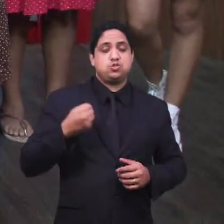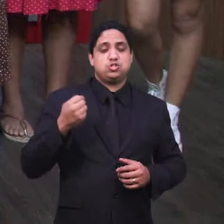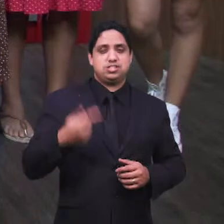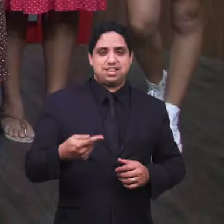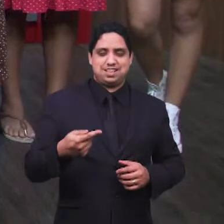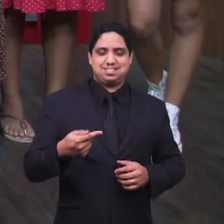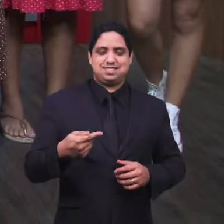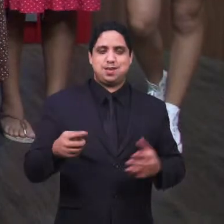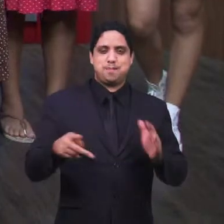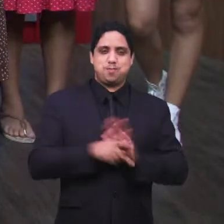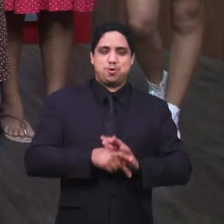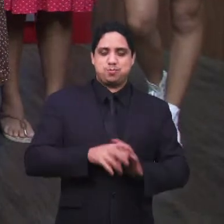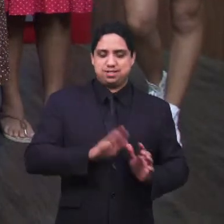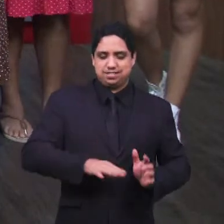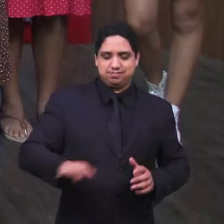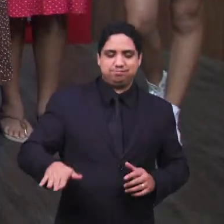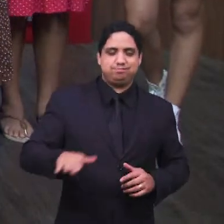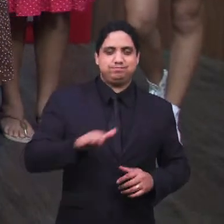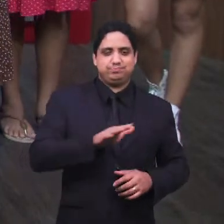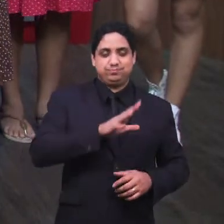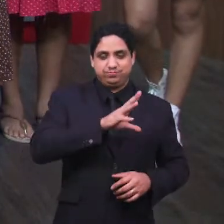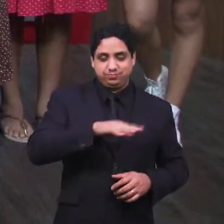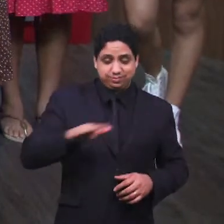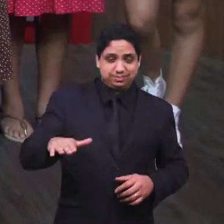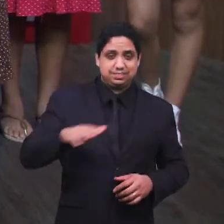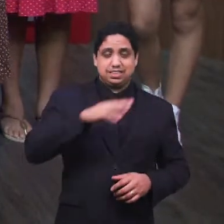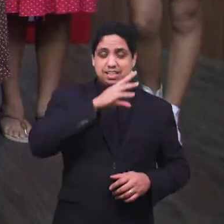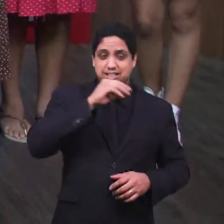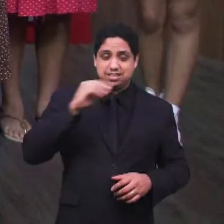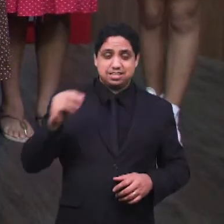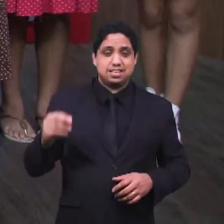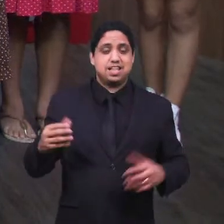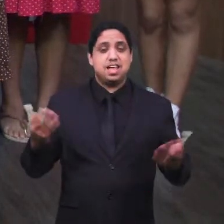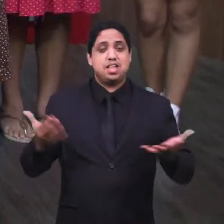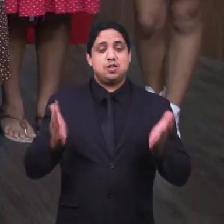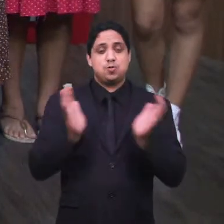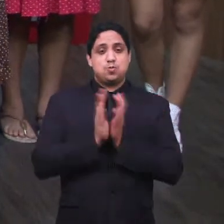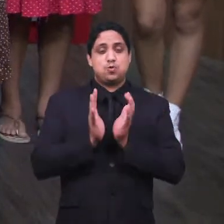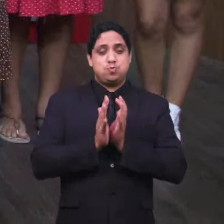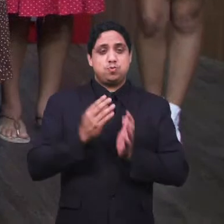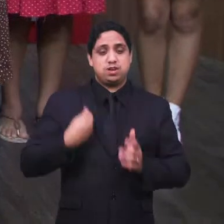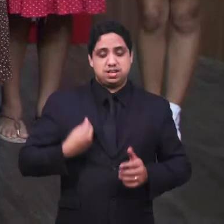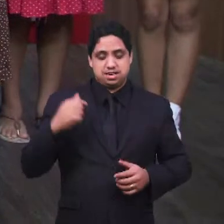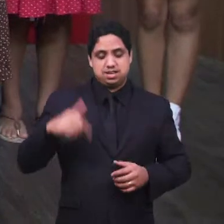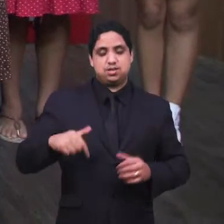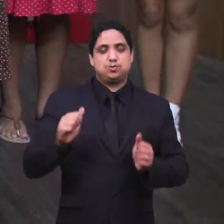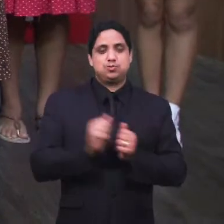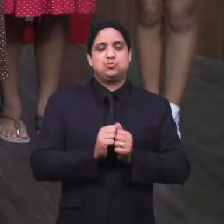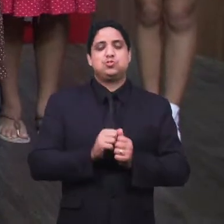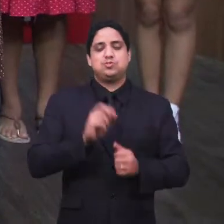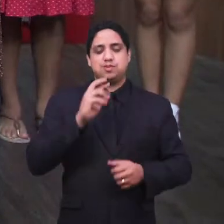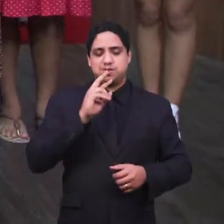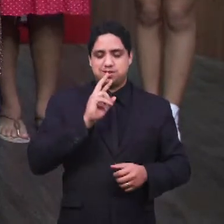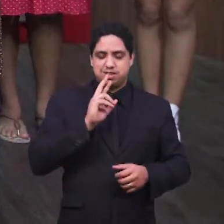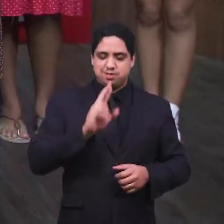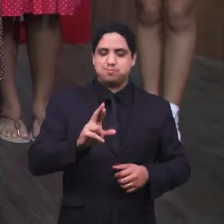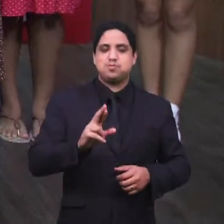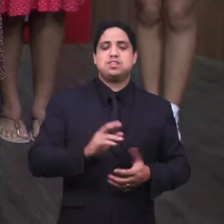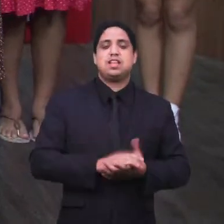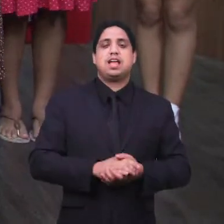é destinada às nossas crianças intermediárias e adolescentes, e o grupo de crianças que está aqui também vai participar dando a